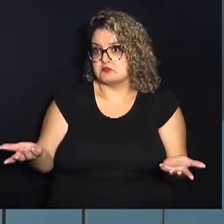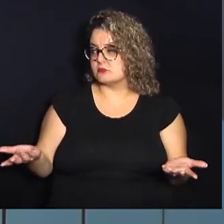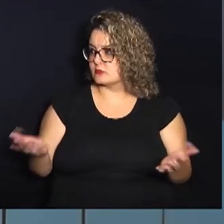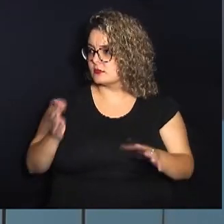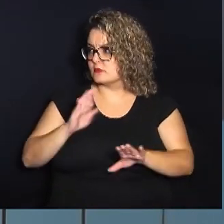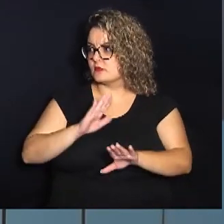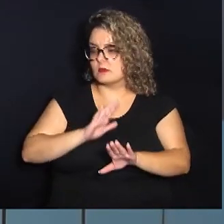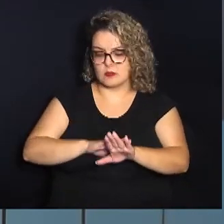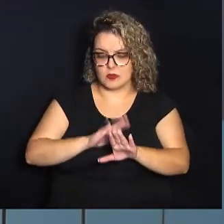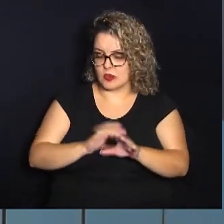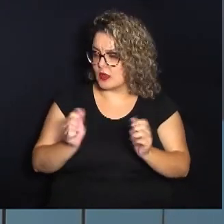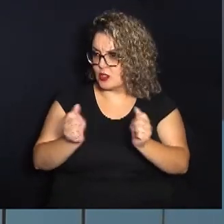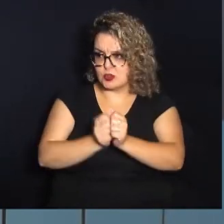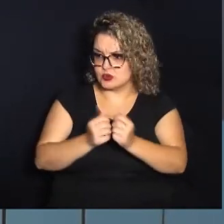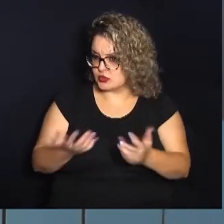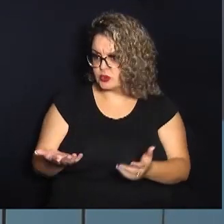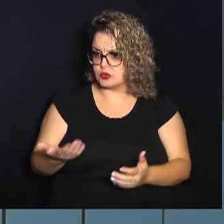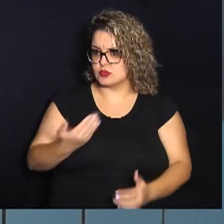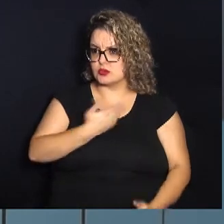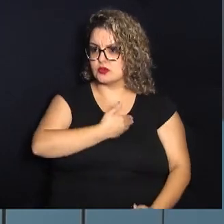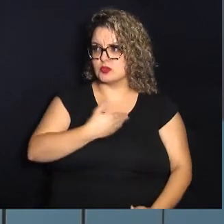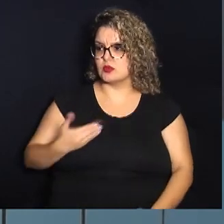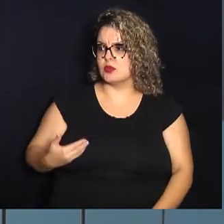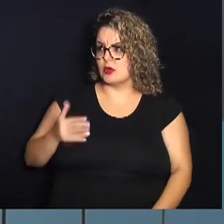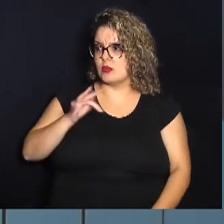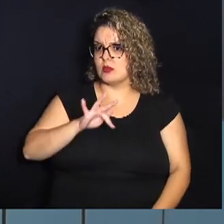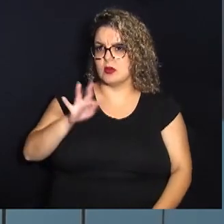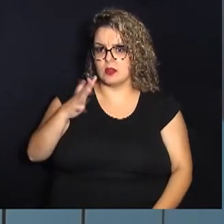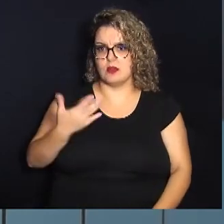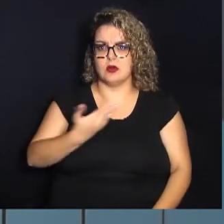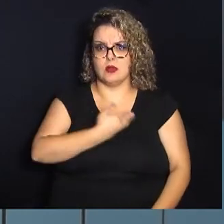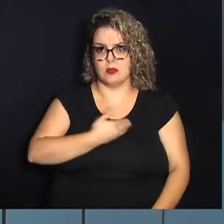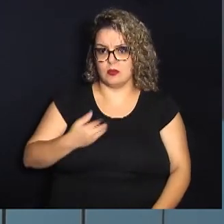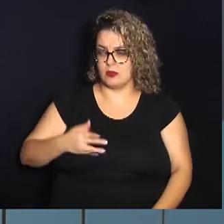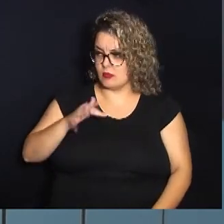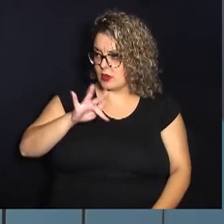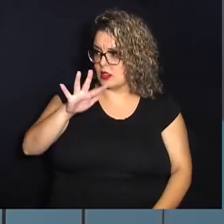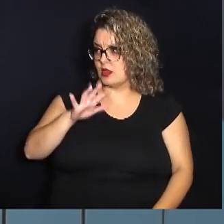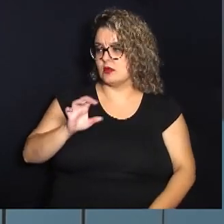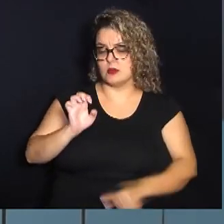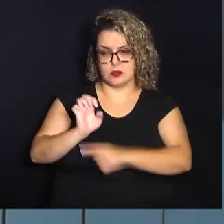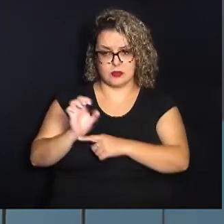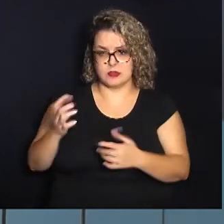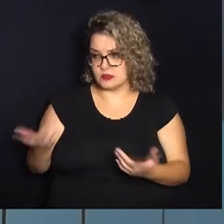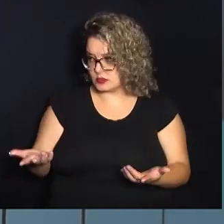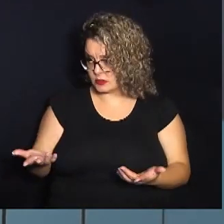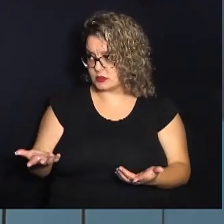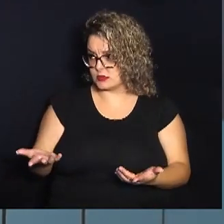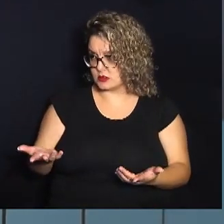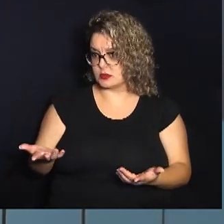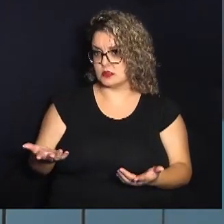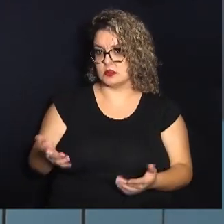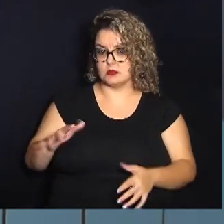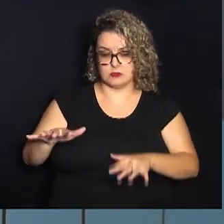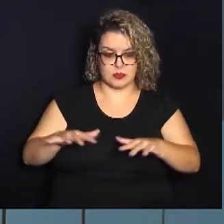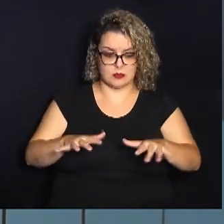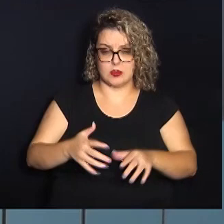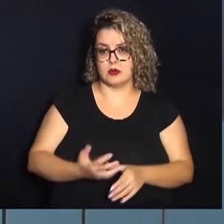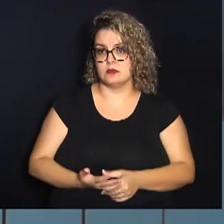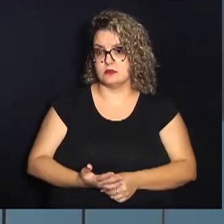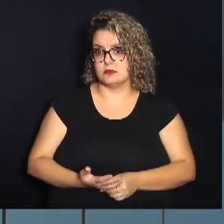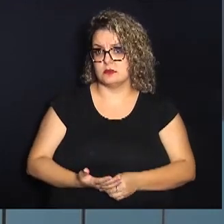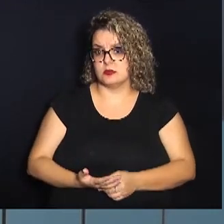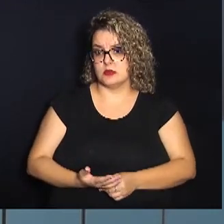atuar junto aos governos federais, ao governo federal e ao governo estadual, né, as demais esferas? Então, a gente tem